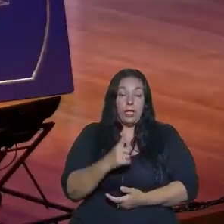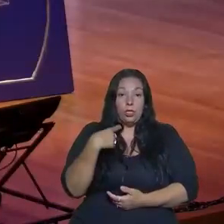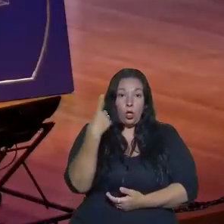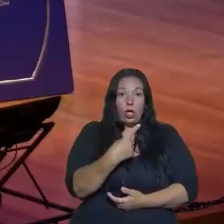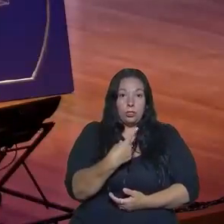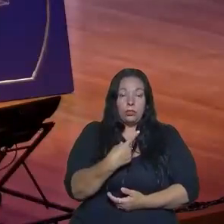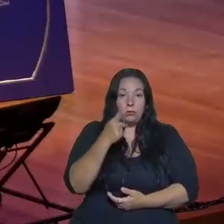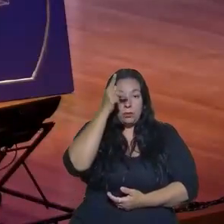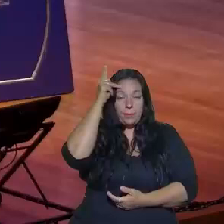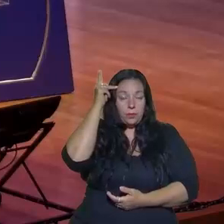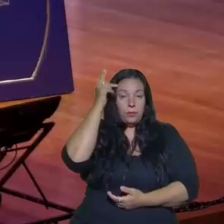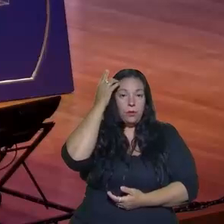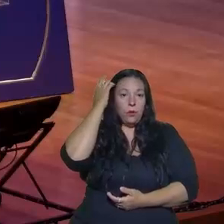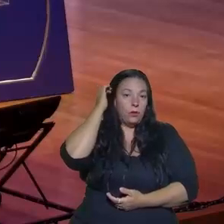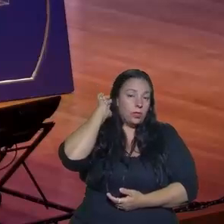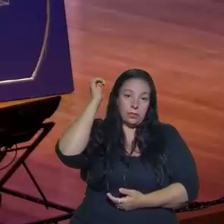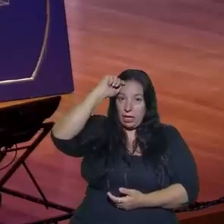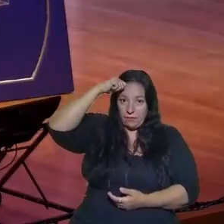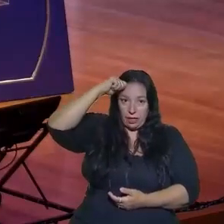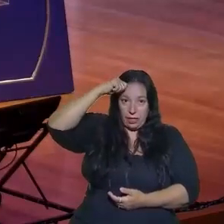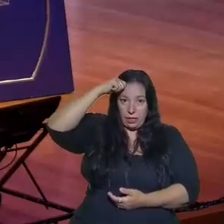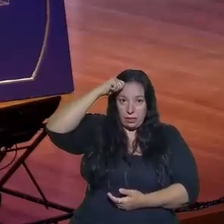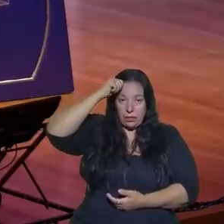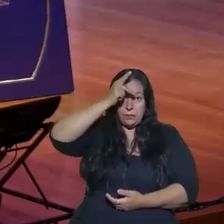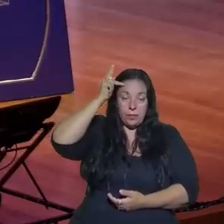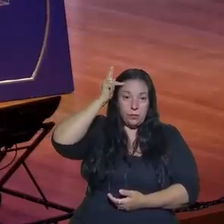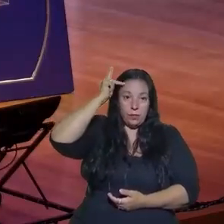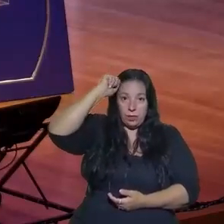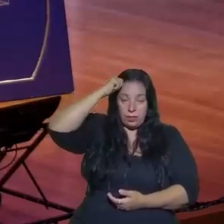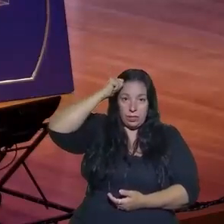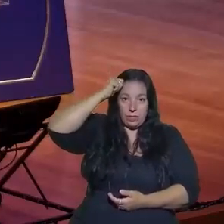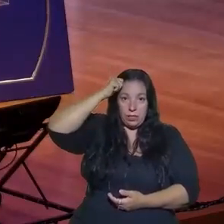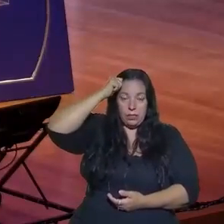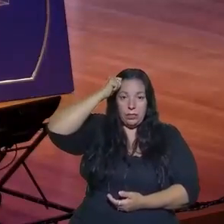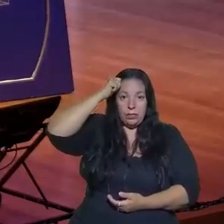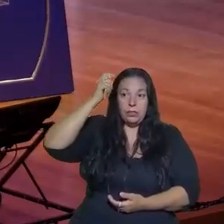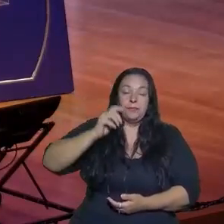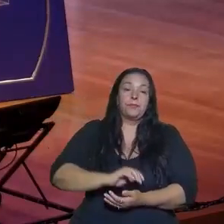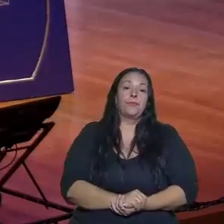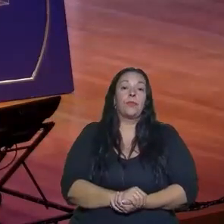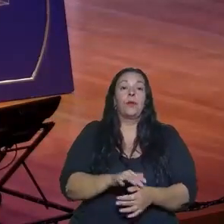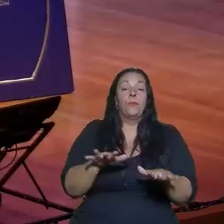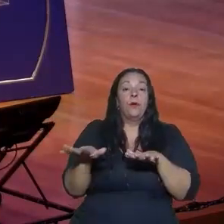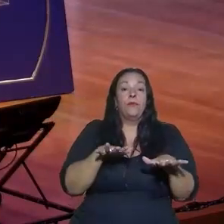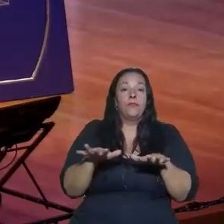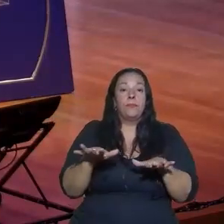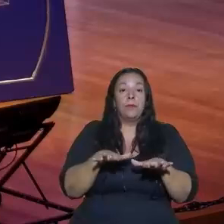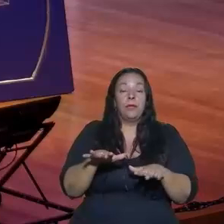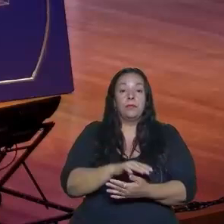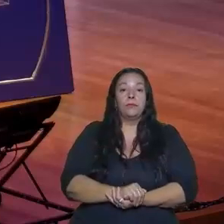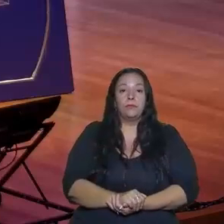nossa, né, de pessoas africanas, pessoas negras da diáspora, acho que o movimento é